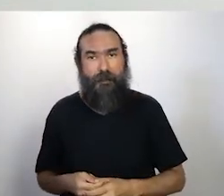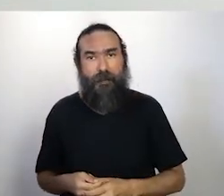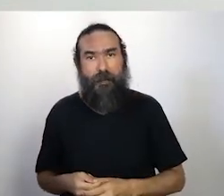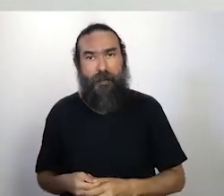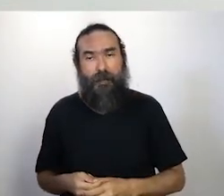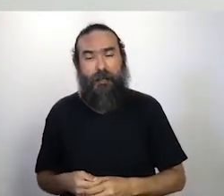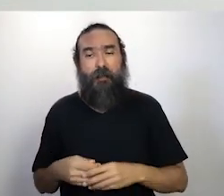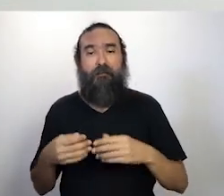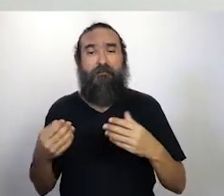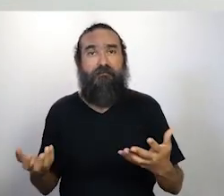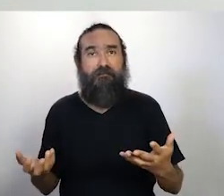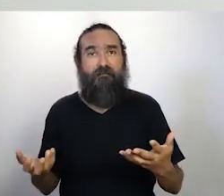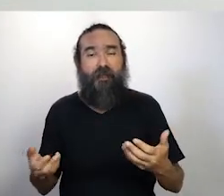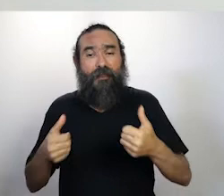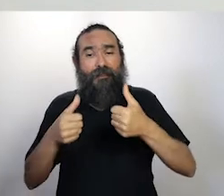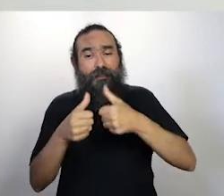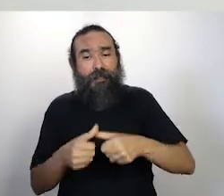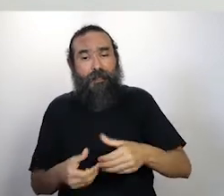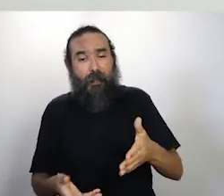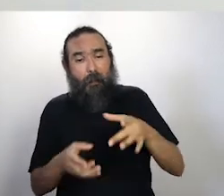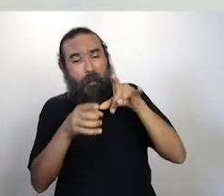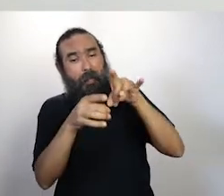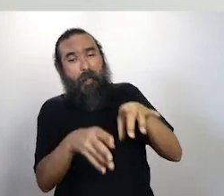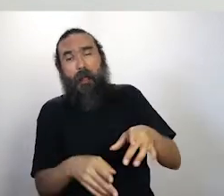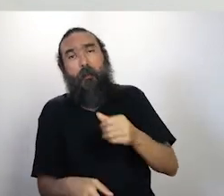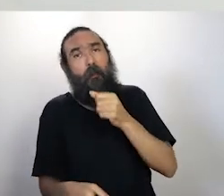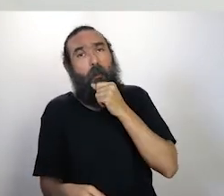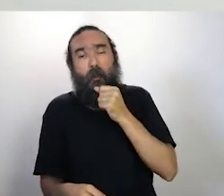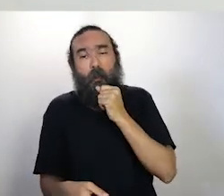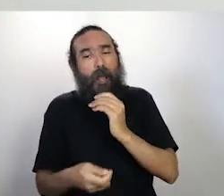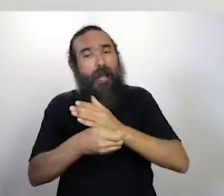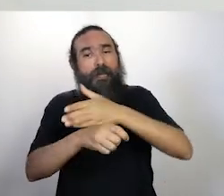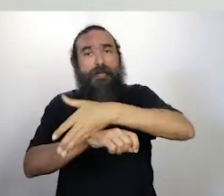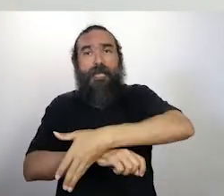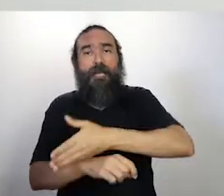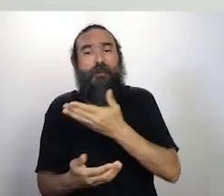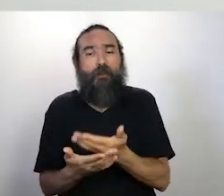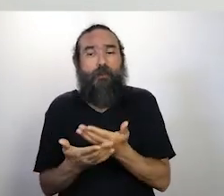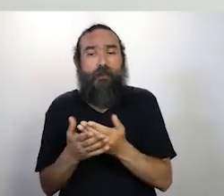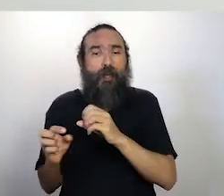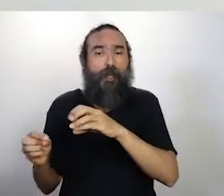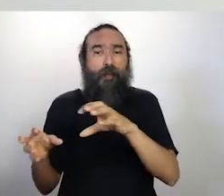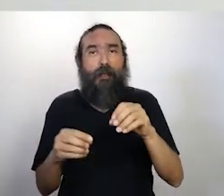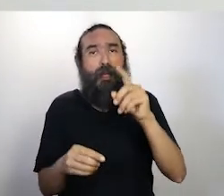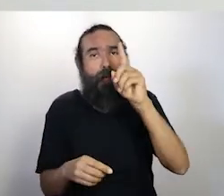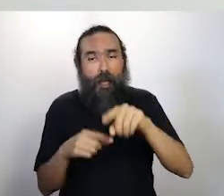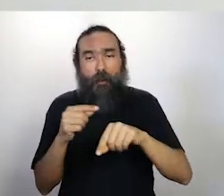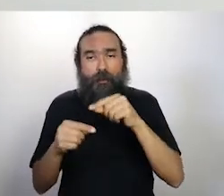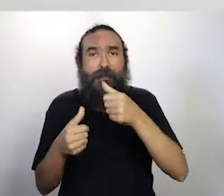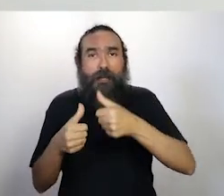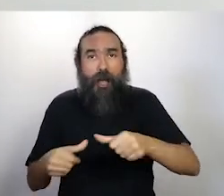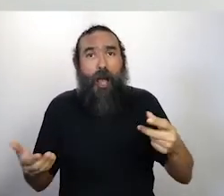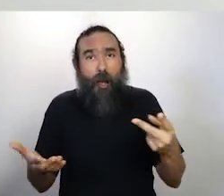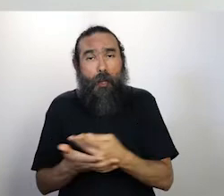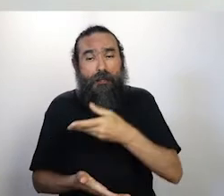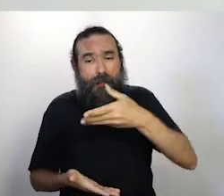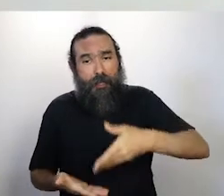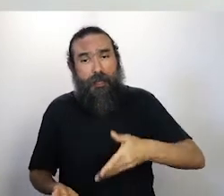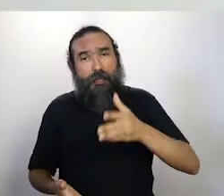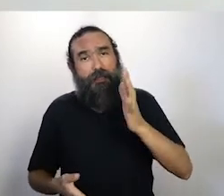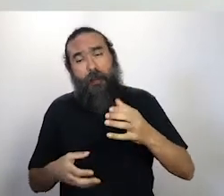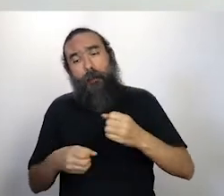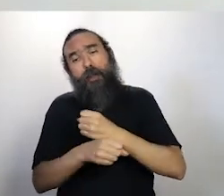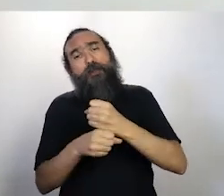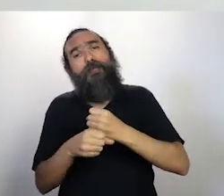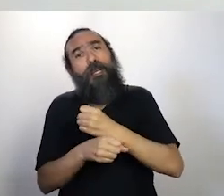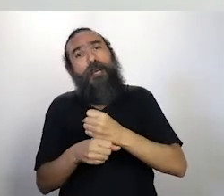aí sem acesso, né, à educação. E é isso que vem acontecendo nos últimos anos aqui na